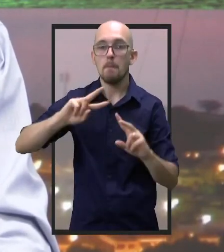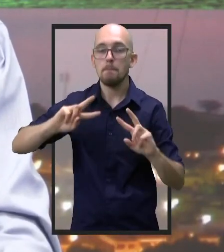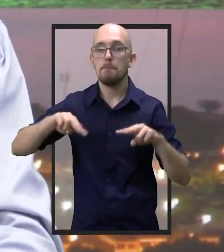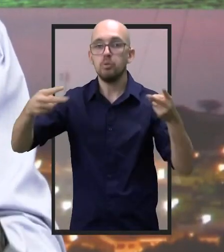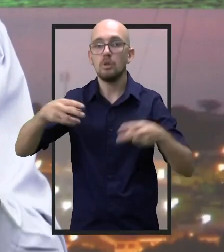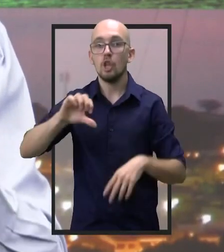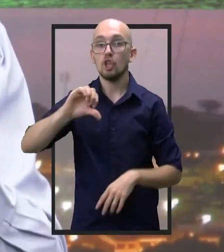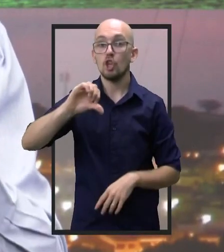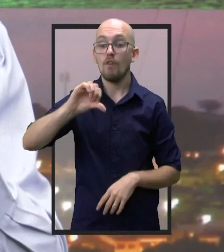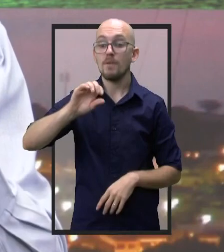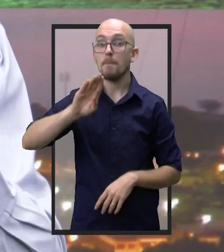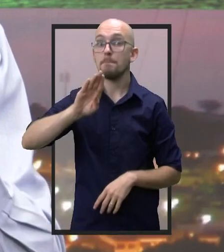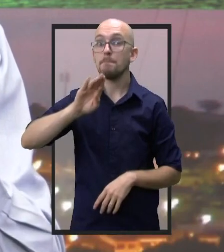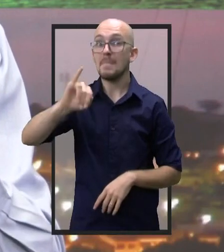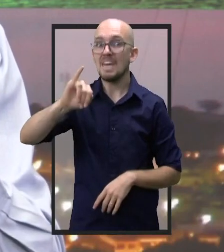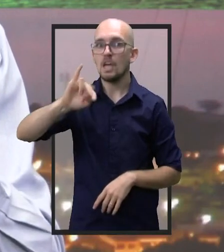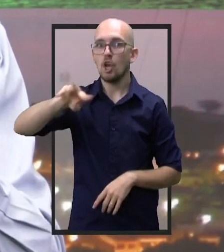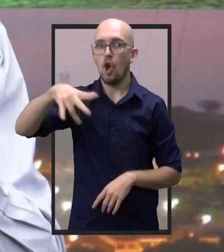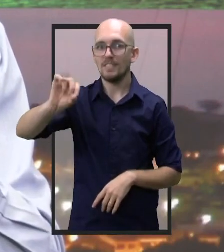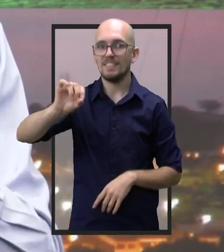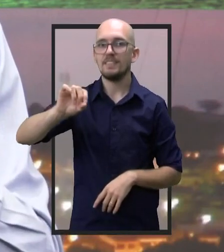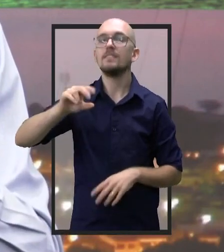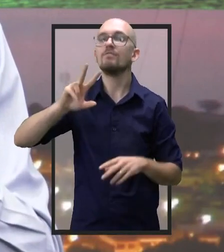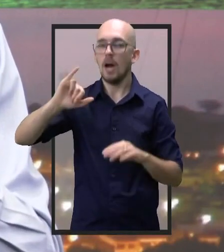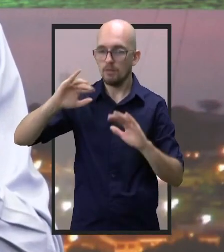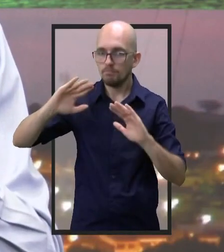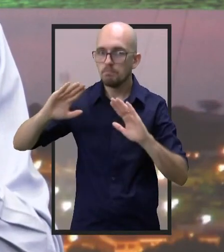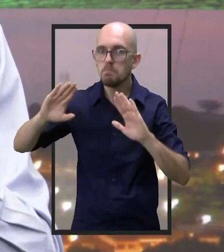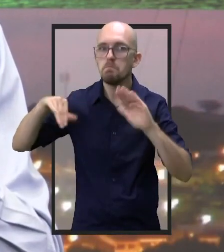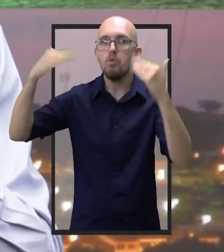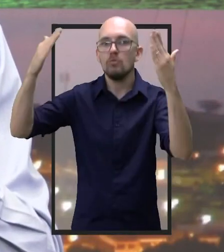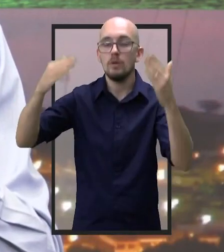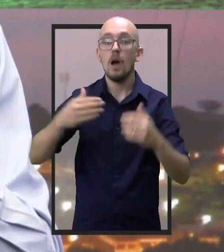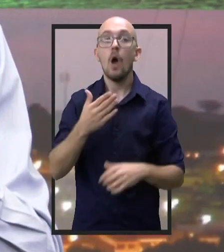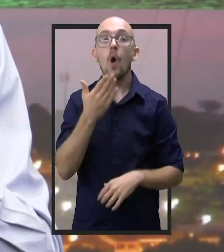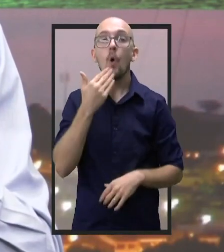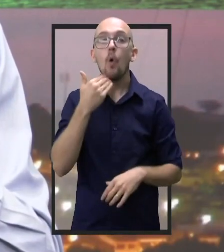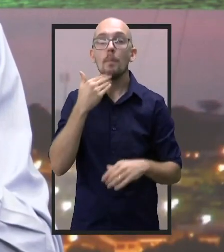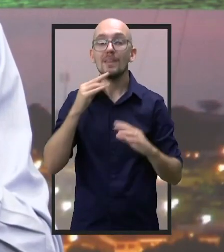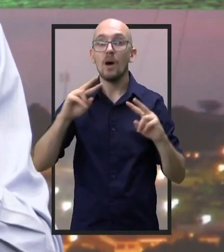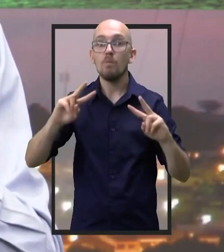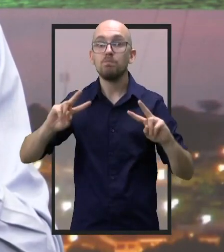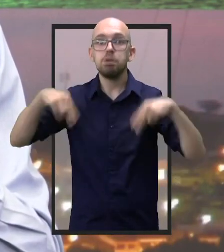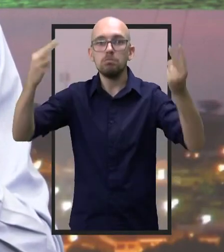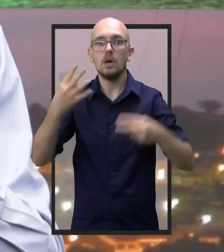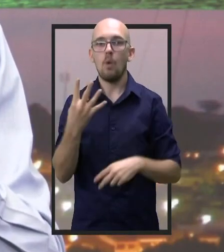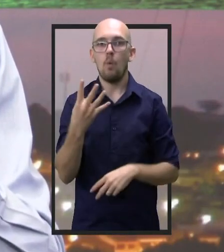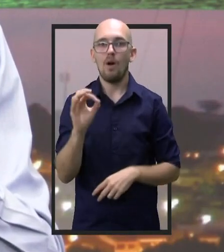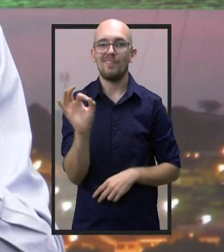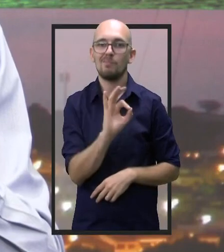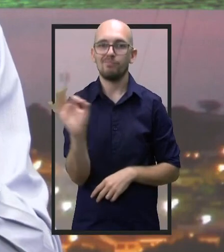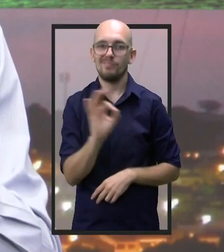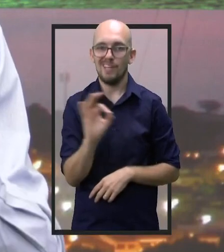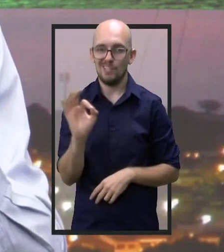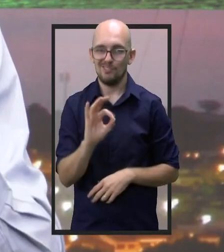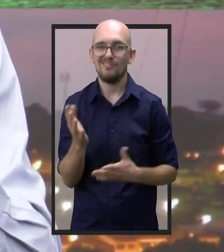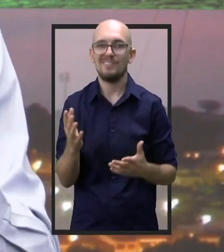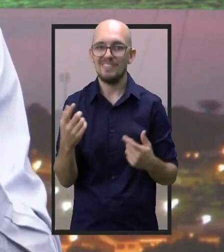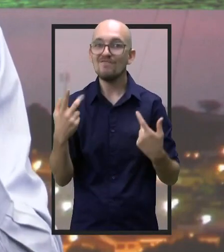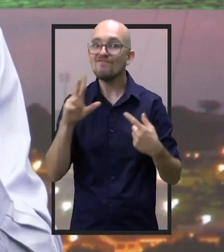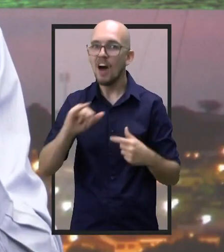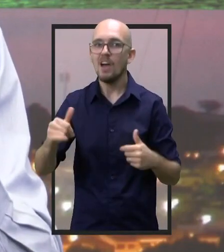pessoas. A demanda por alimento crescerá em 40%. O mundo olha nós como